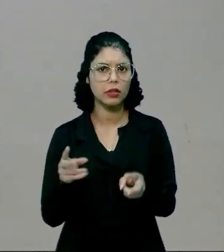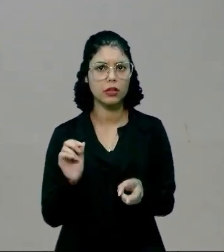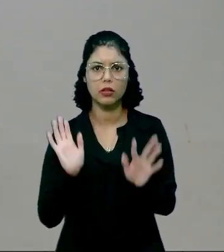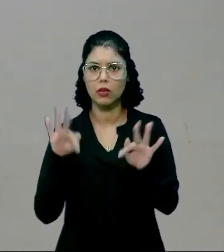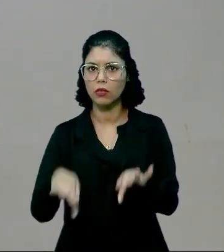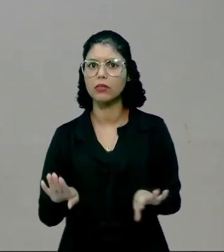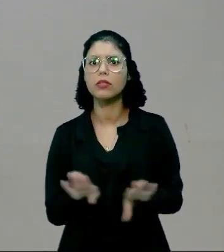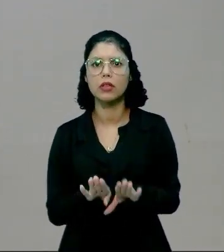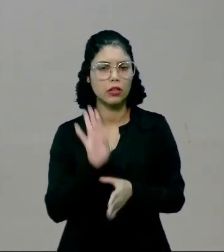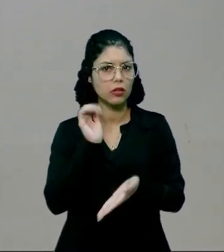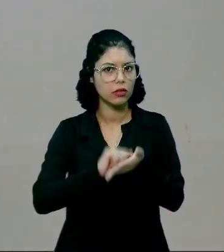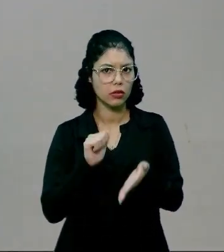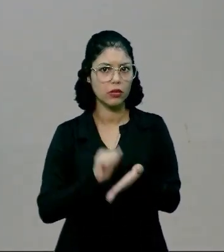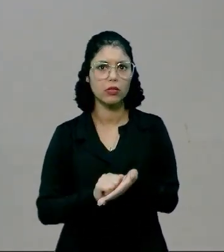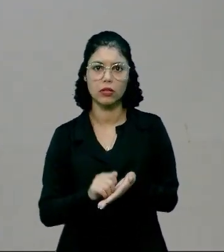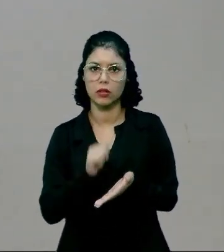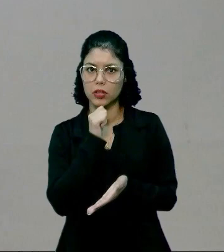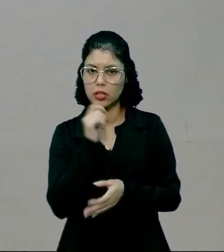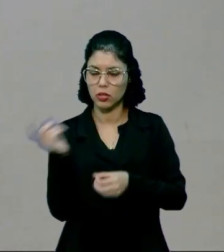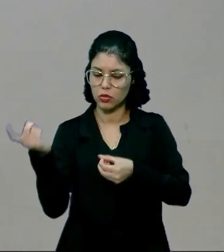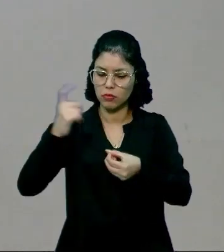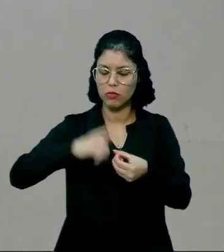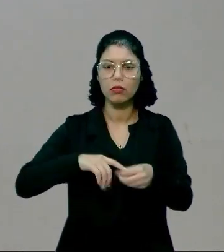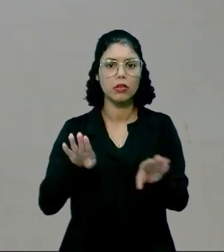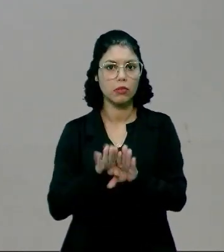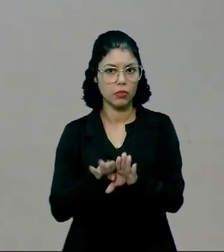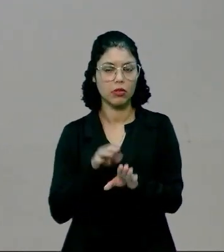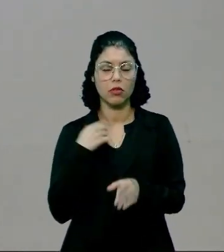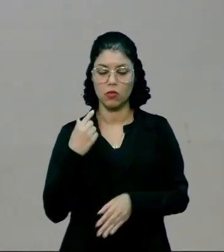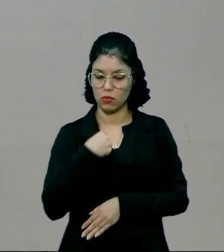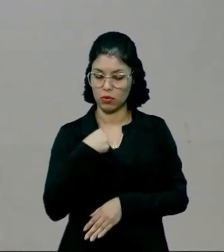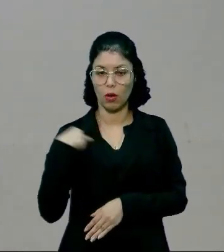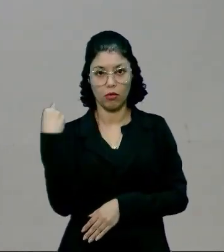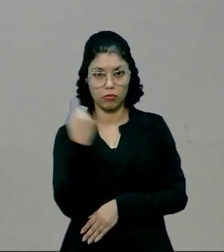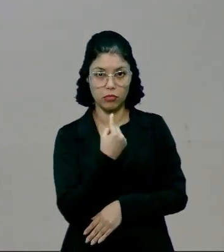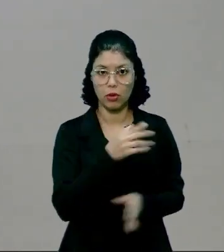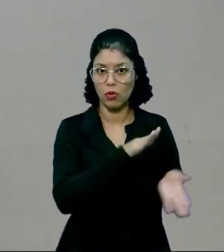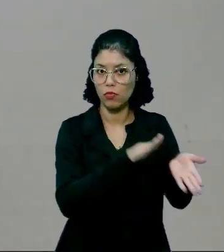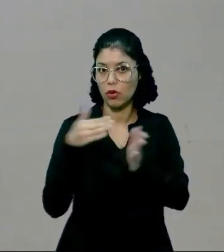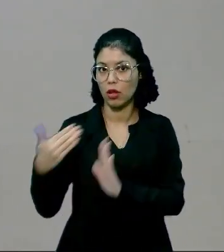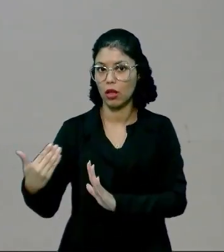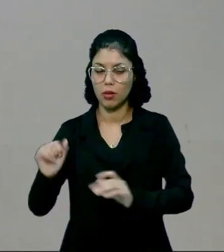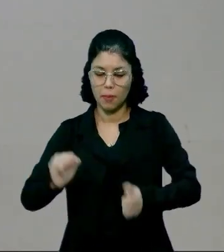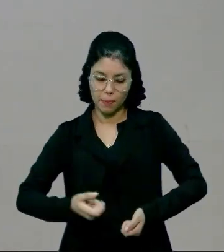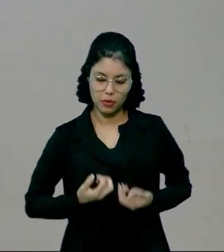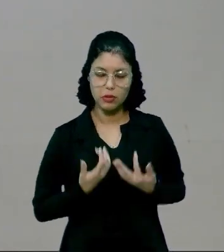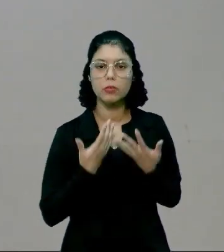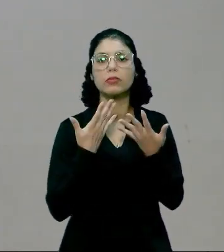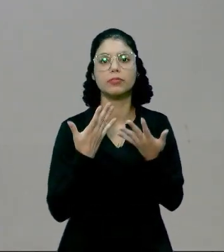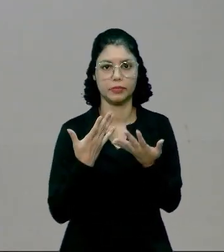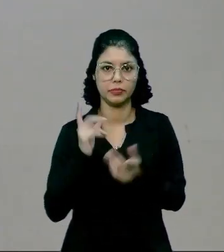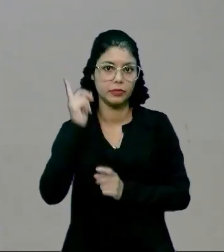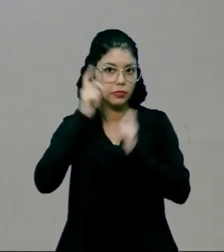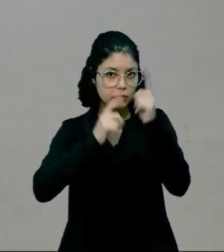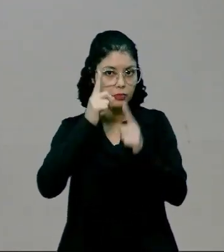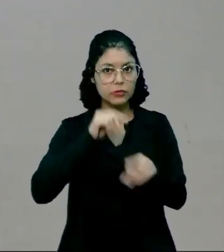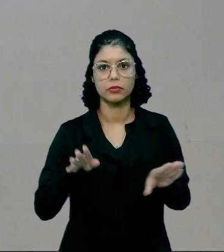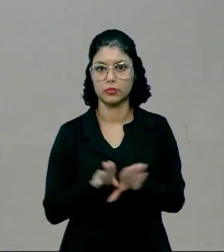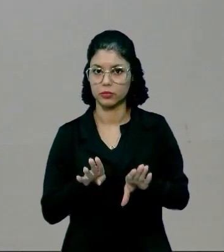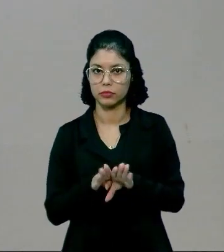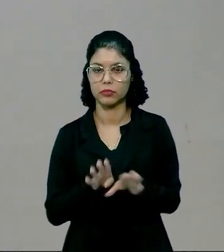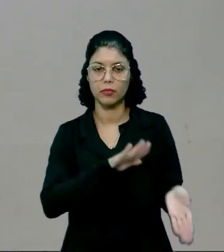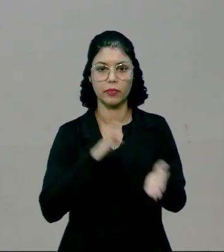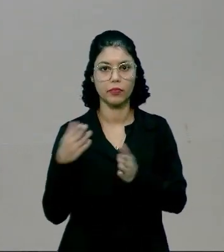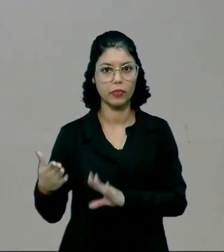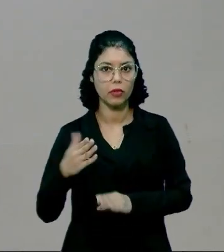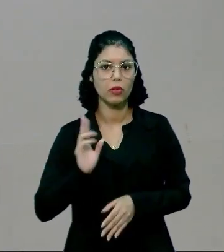da vida do escritor, em que ele se volta para o seu eu, essa fase aí mais emotiva, mais expressiva, e a partir